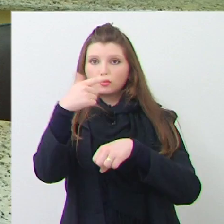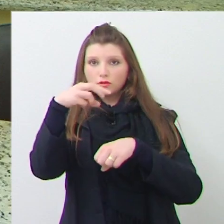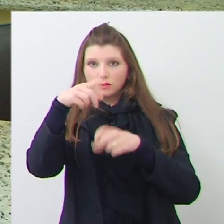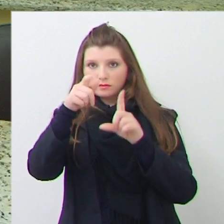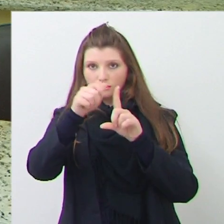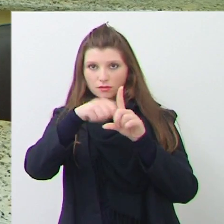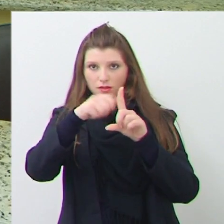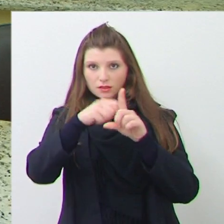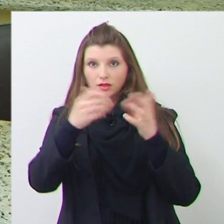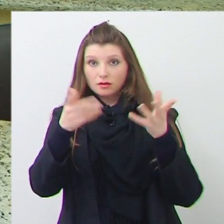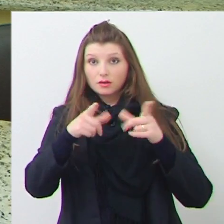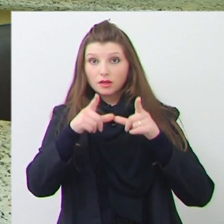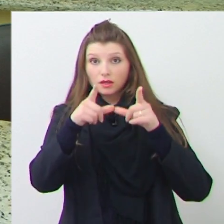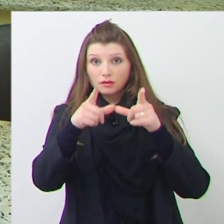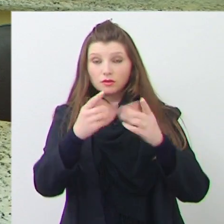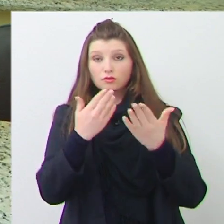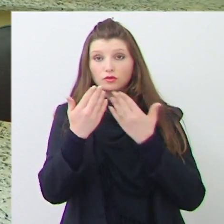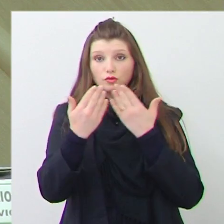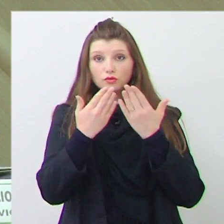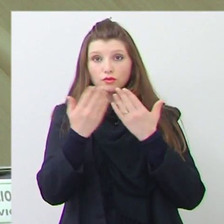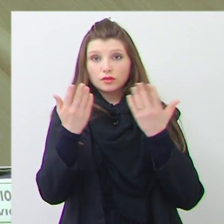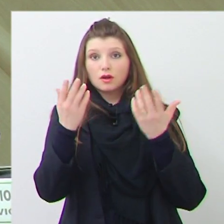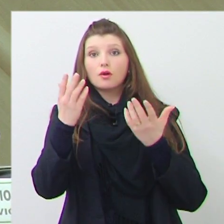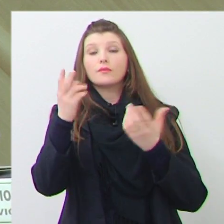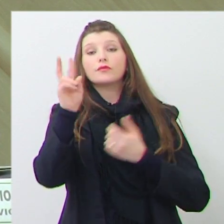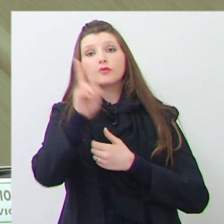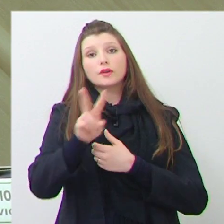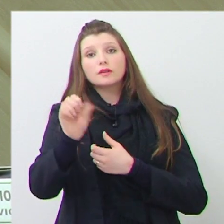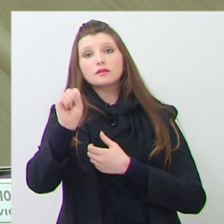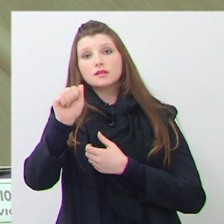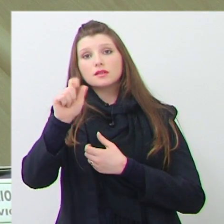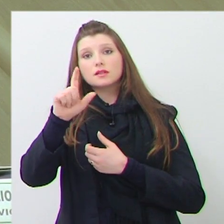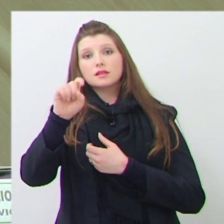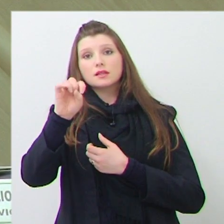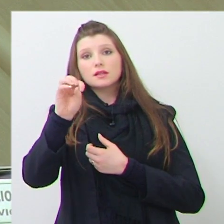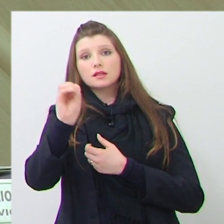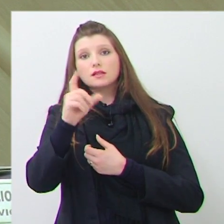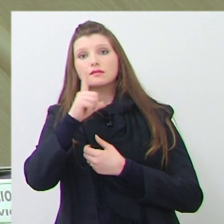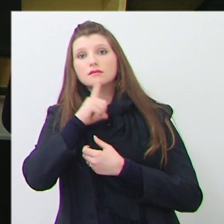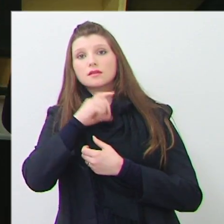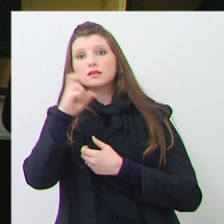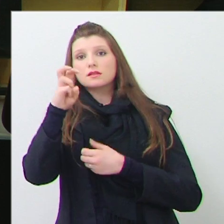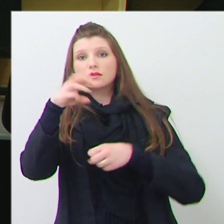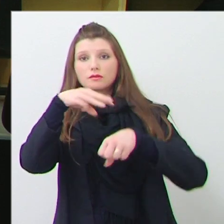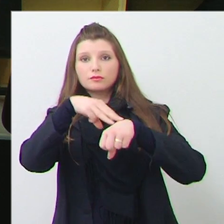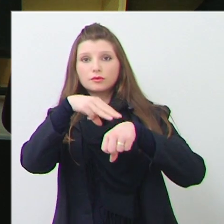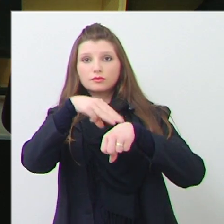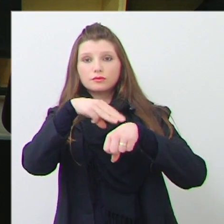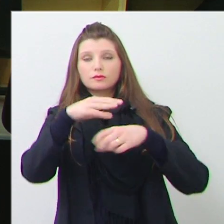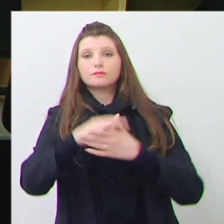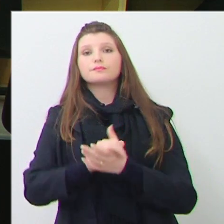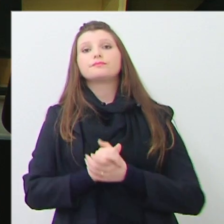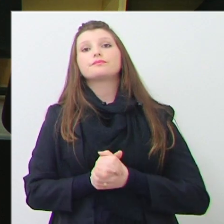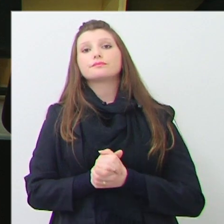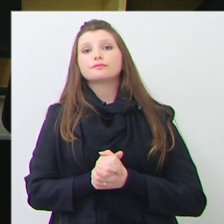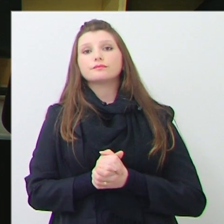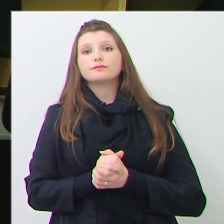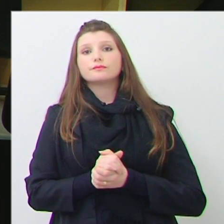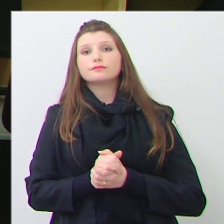em discussão. Com a palavra o autor do requerimento, vereador Salésio Lima.